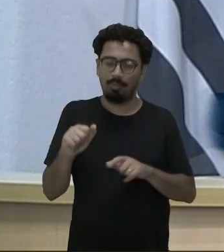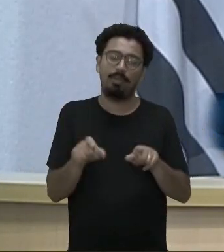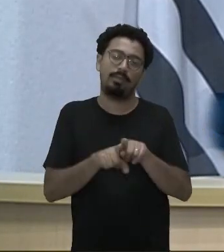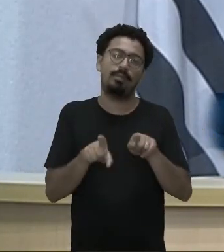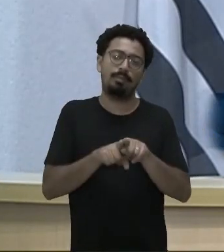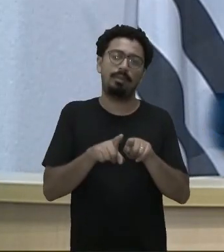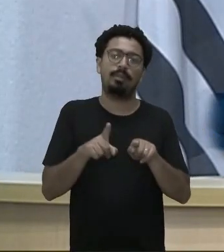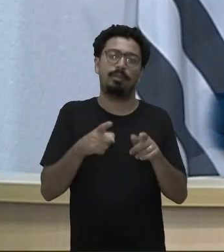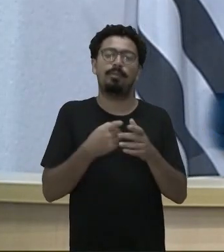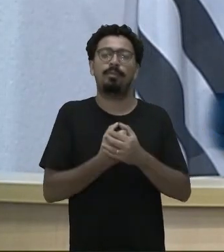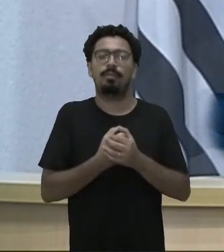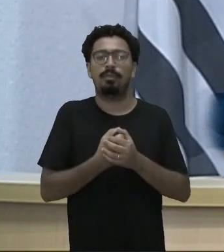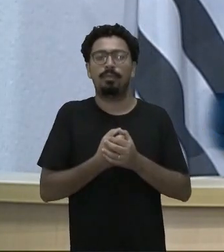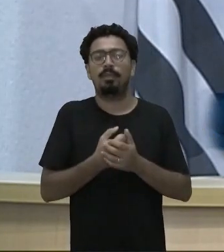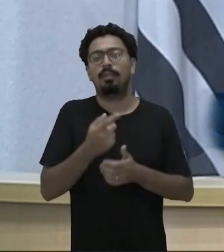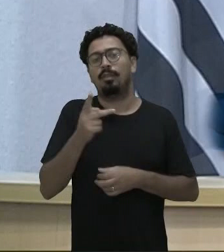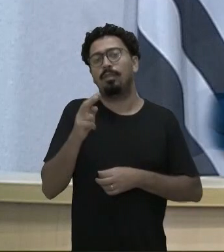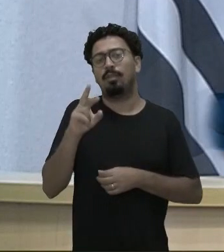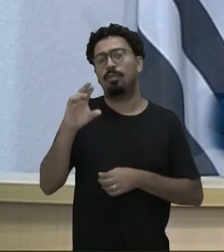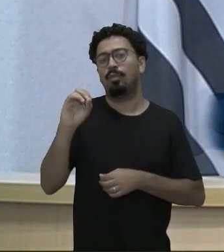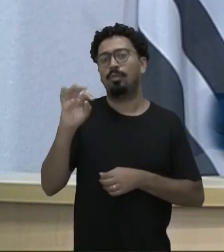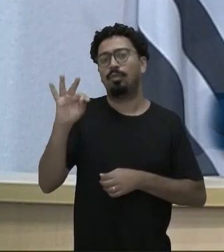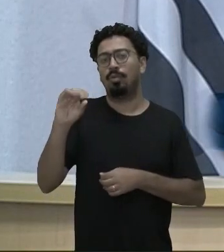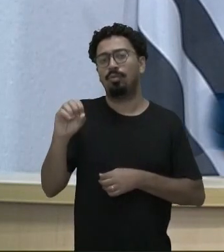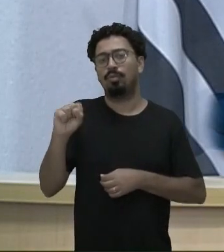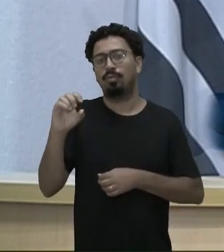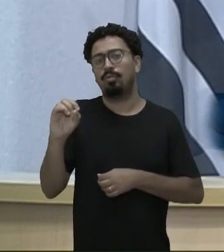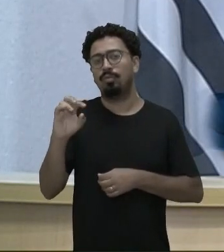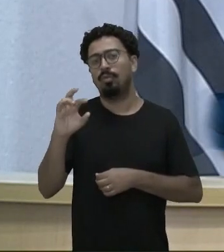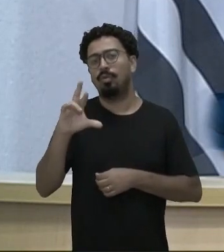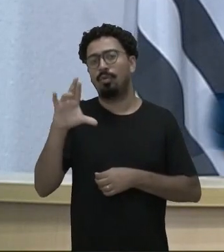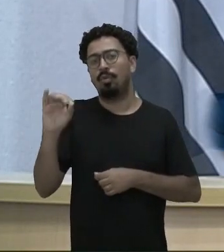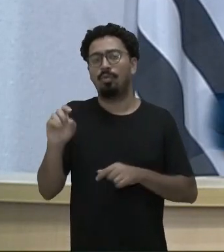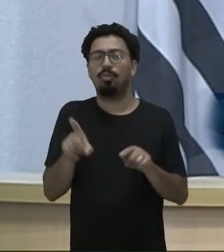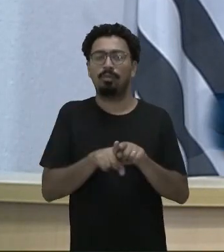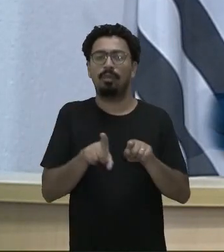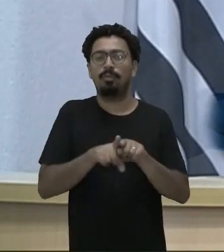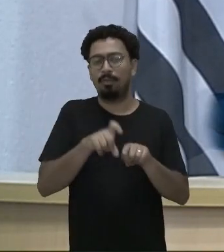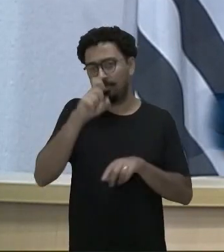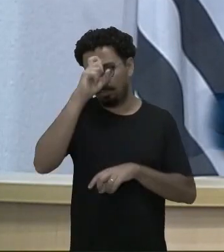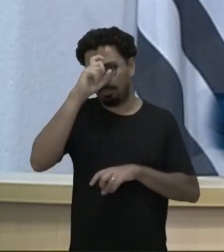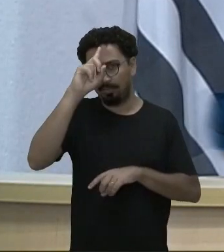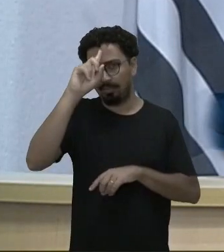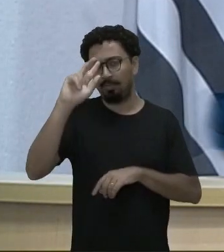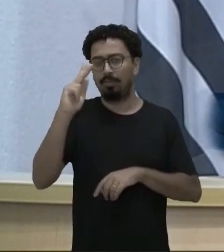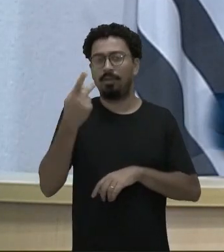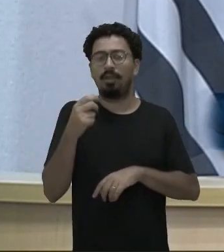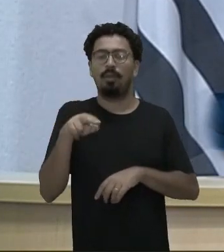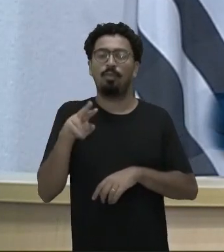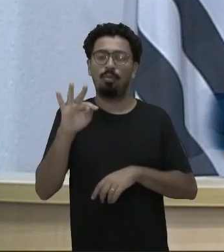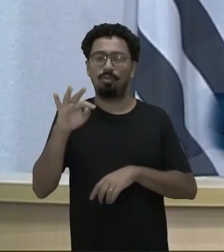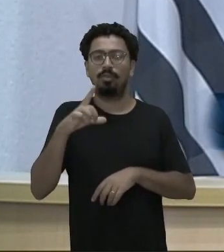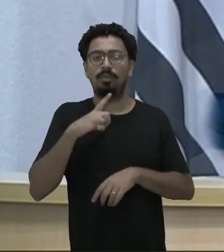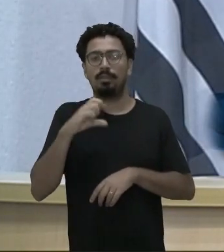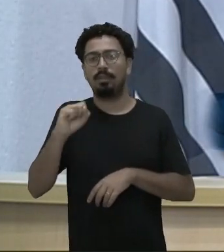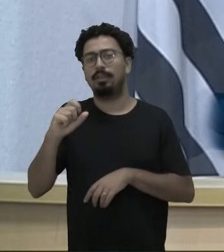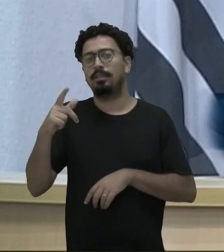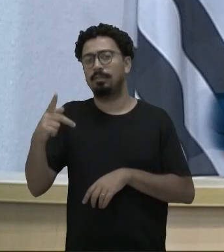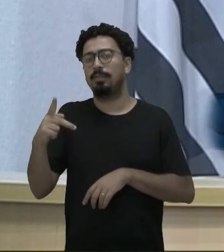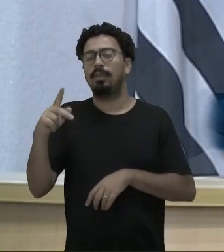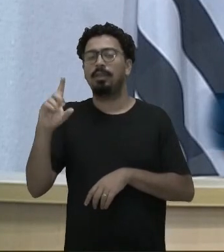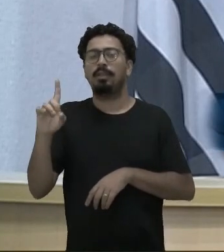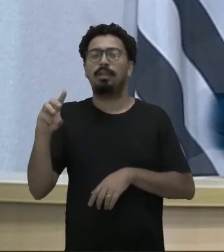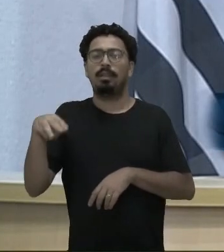no pronto-socorro, no Hospital Agamute, administrado pela SPDM. Mas não é